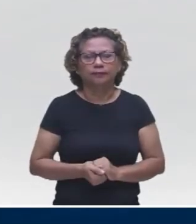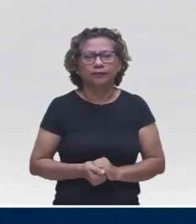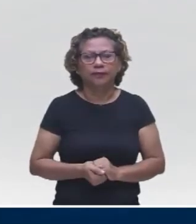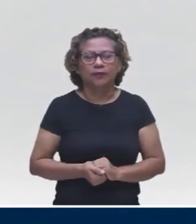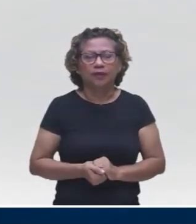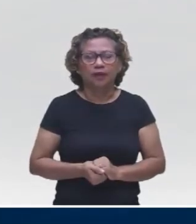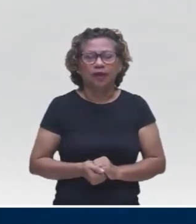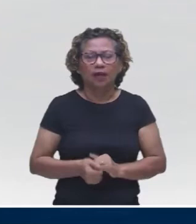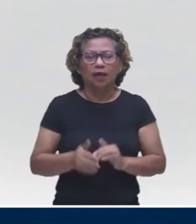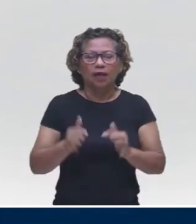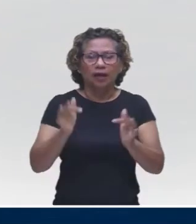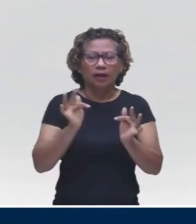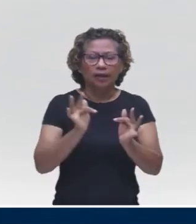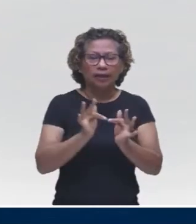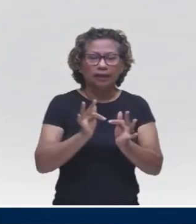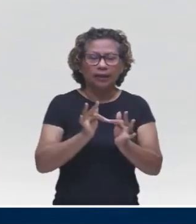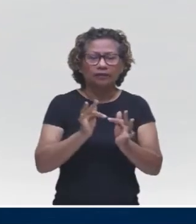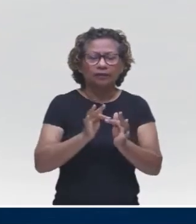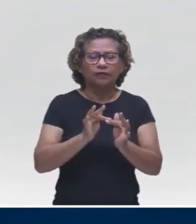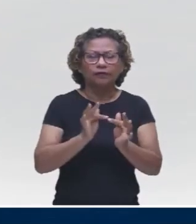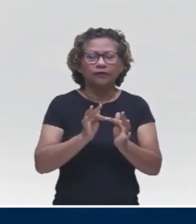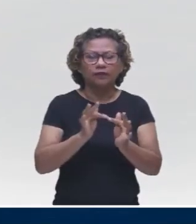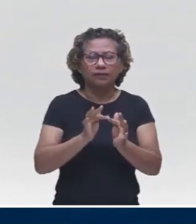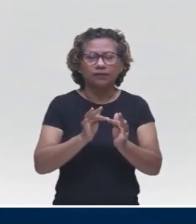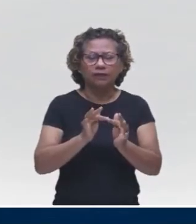função, quem é 0 é o y.